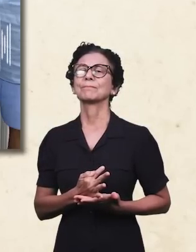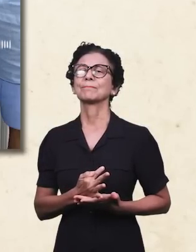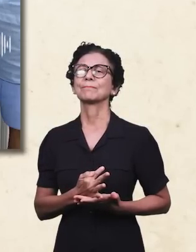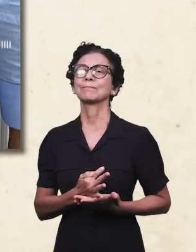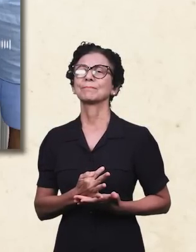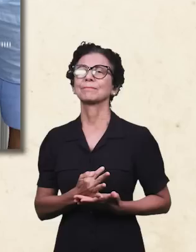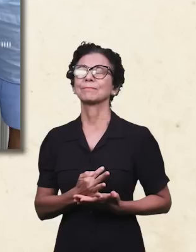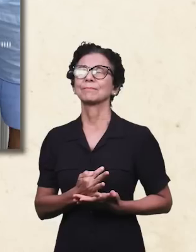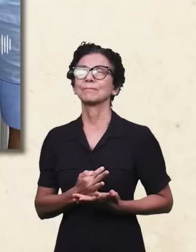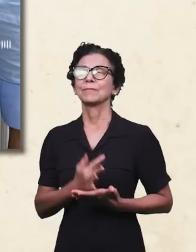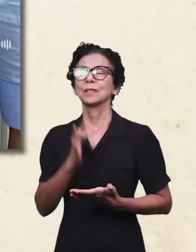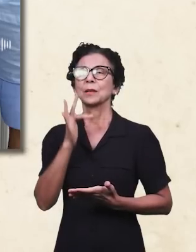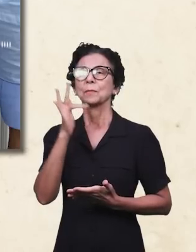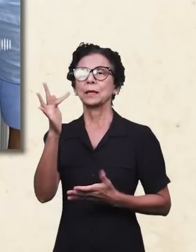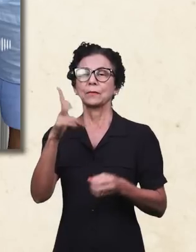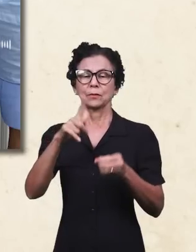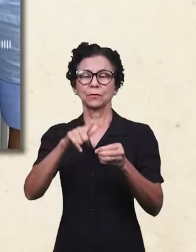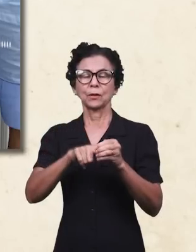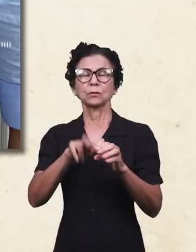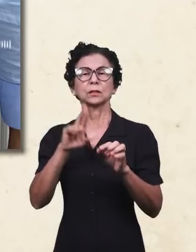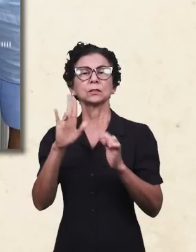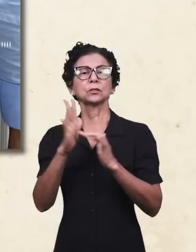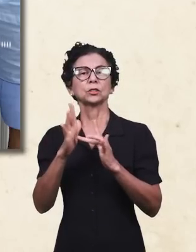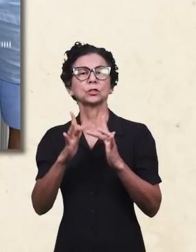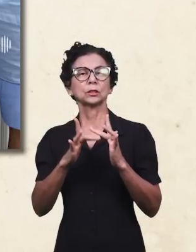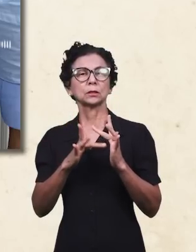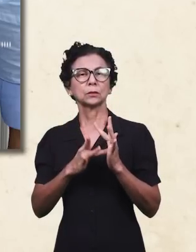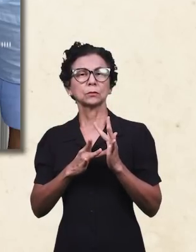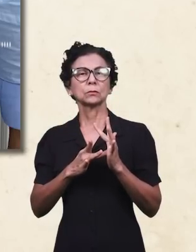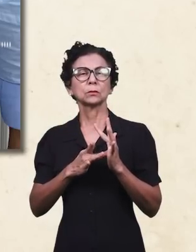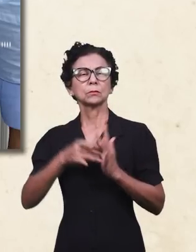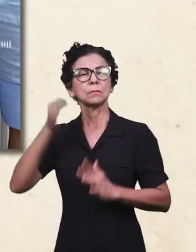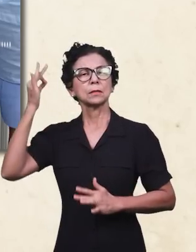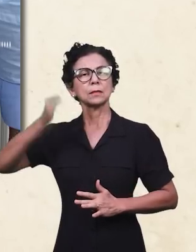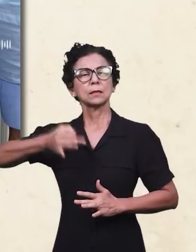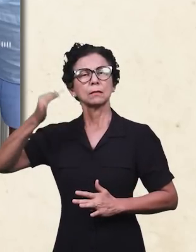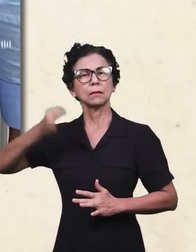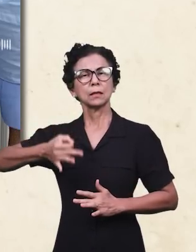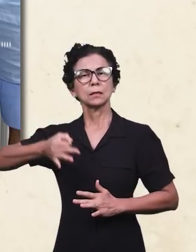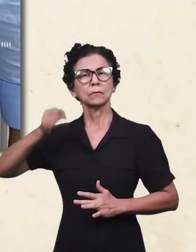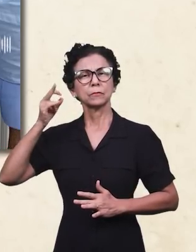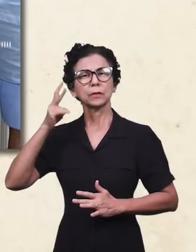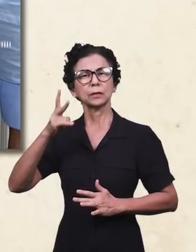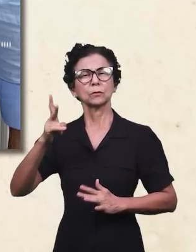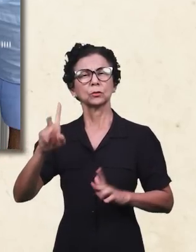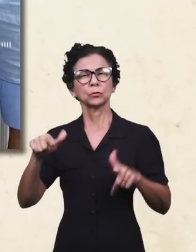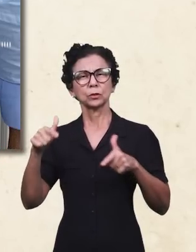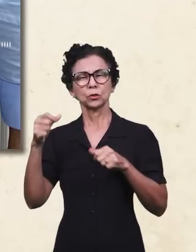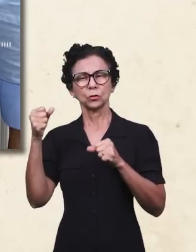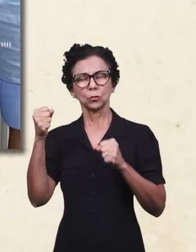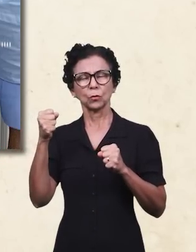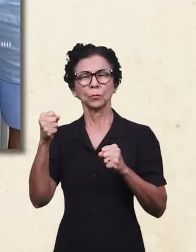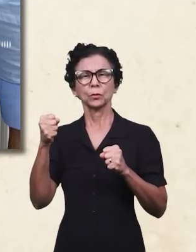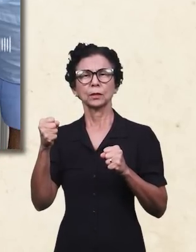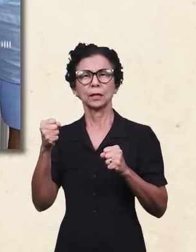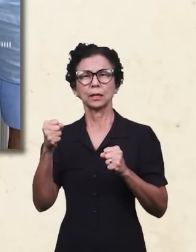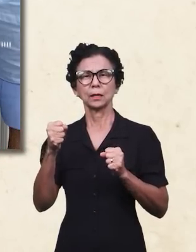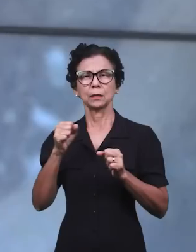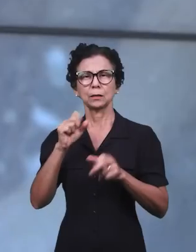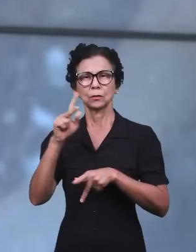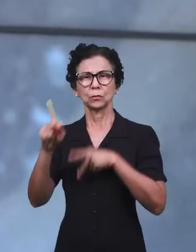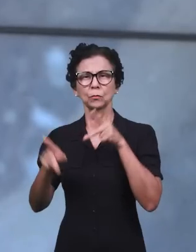Jesus, que tenho certeza ainda fará grandes obras no nosso meio. A paz do Senhor